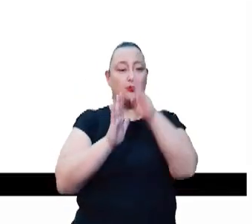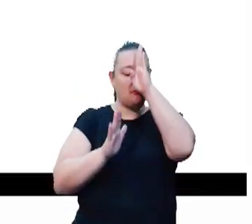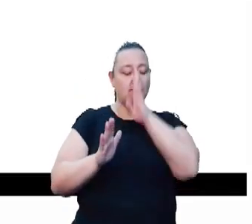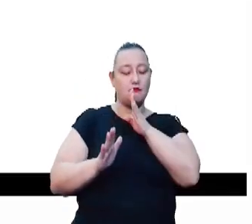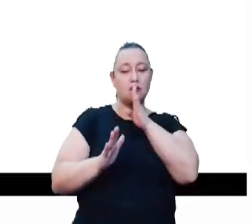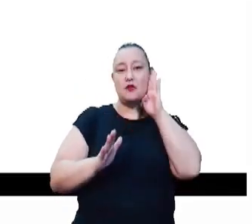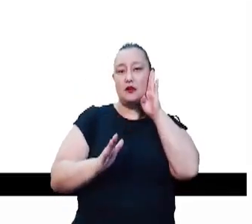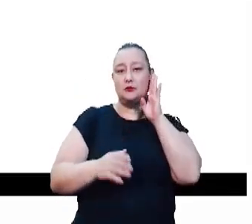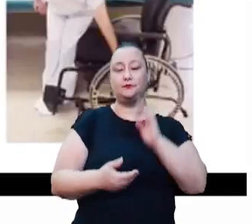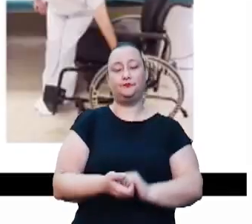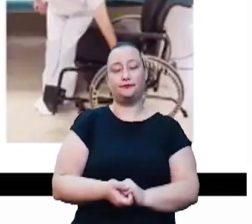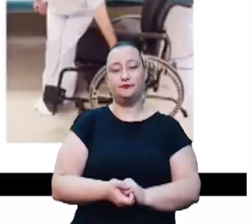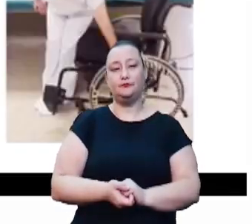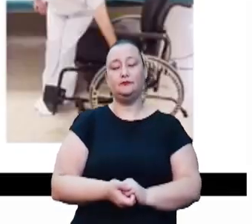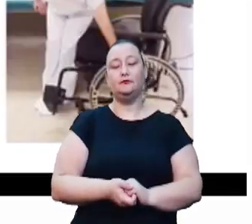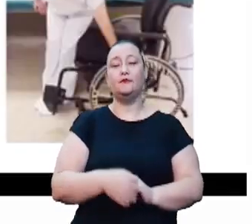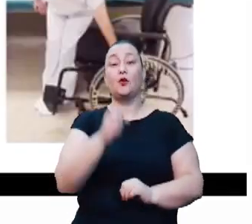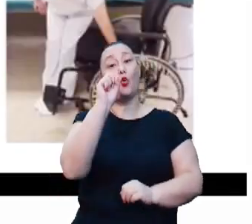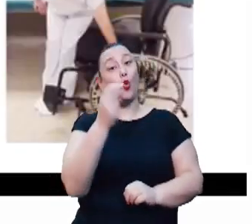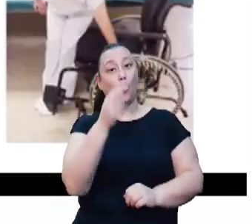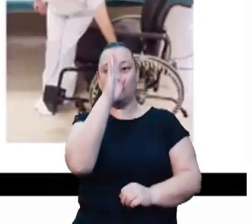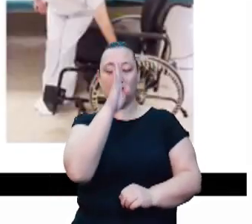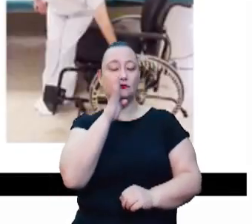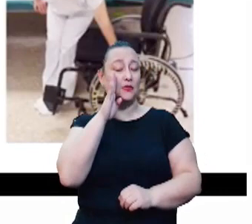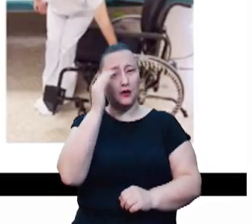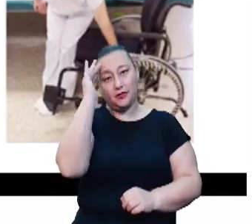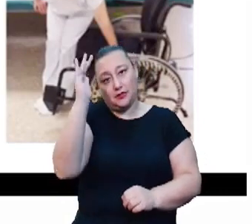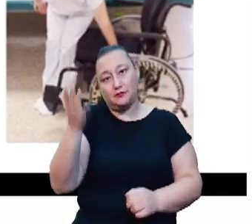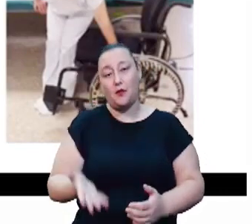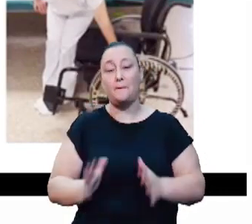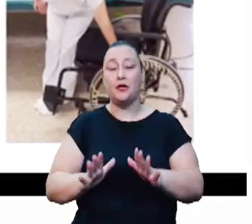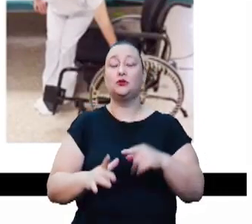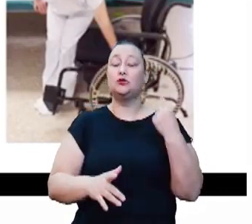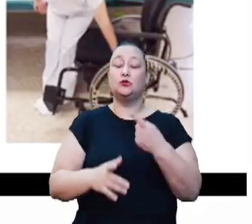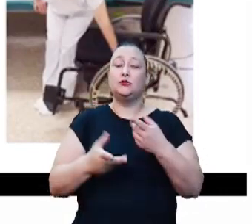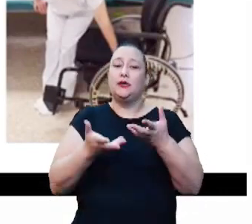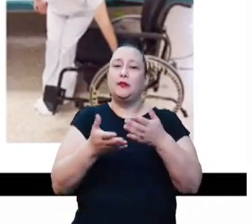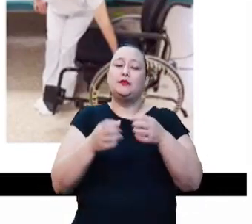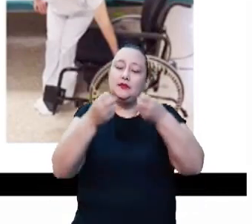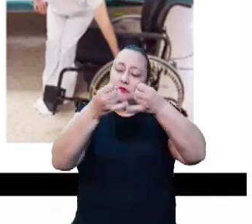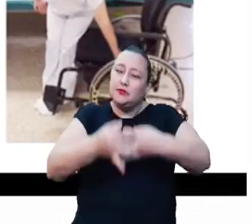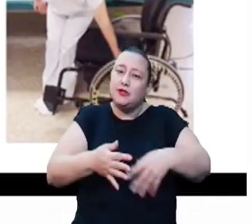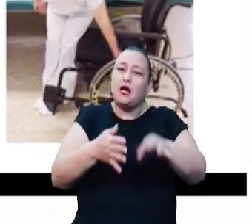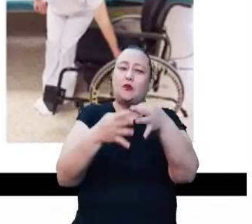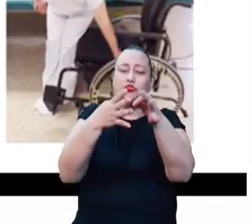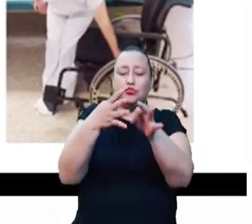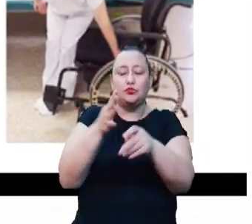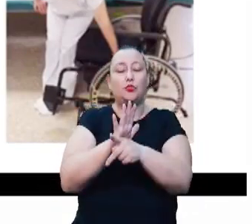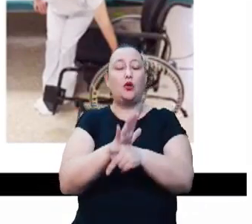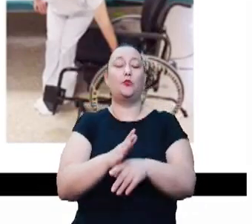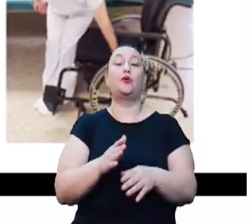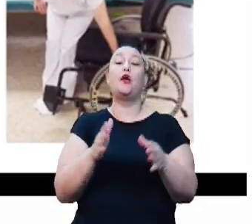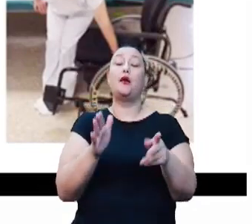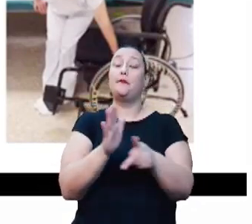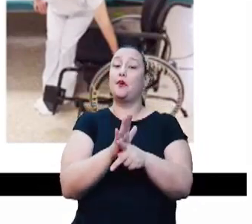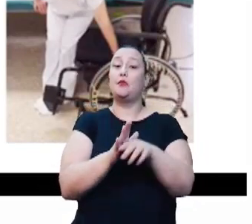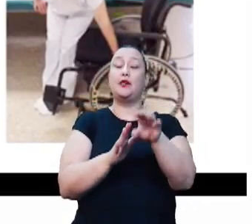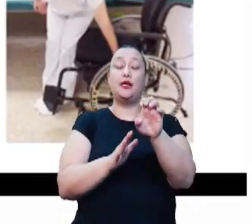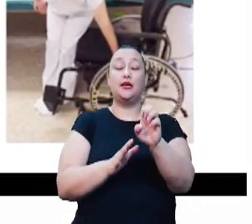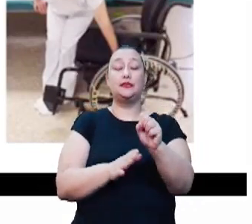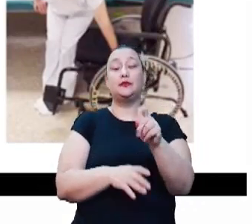do rosto. Então, essas são as principais. Mas o que a gente quer mais tratar aqui nessa aula é a parte da espasticidade,